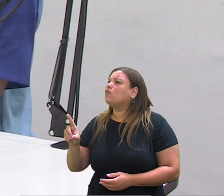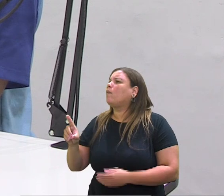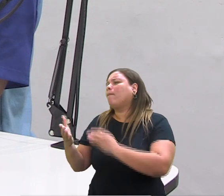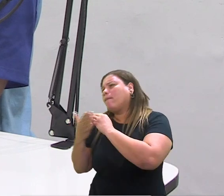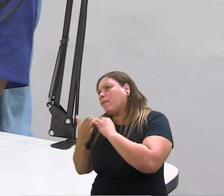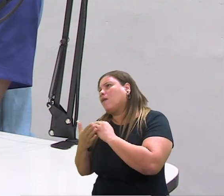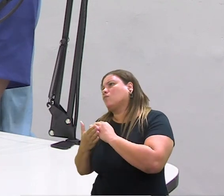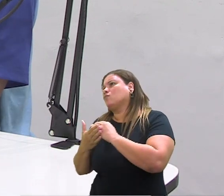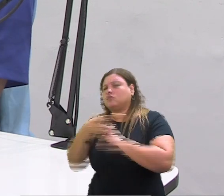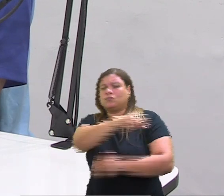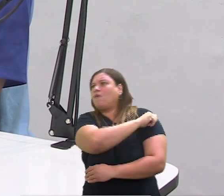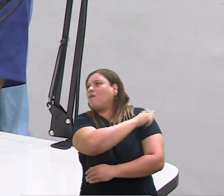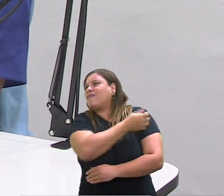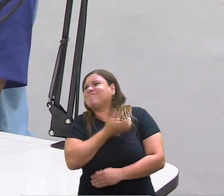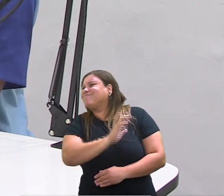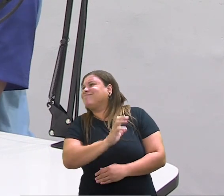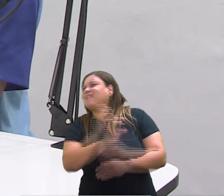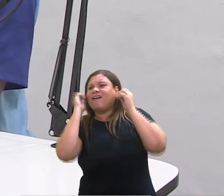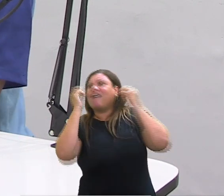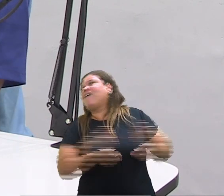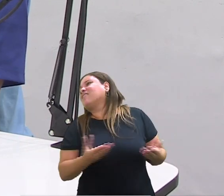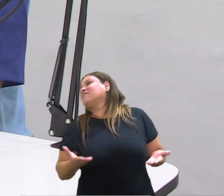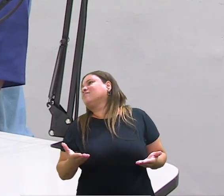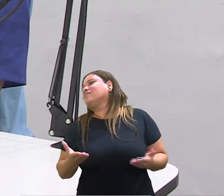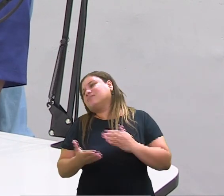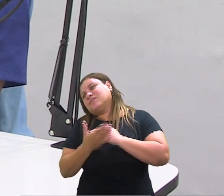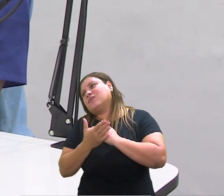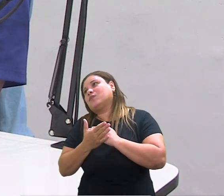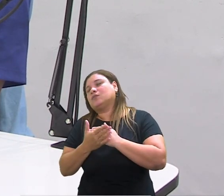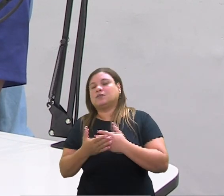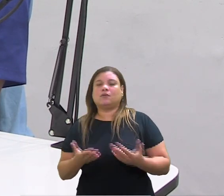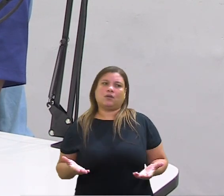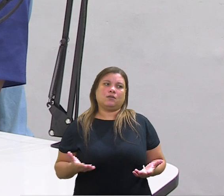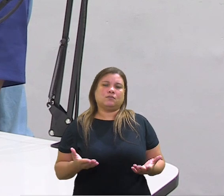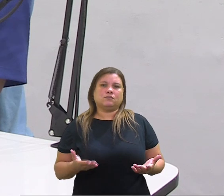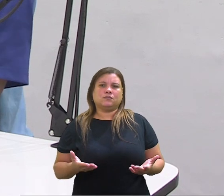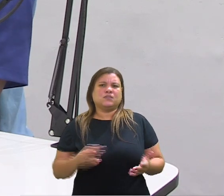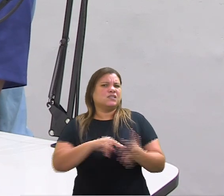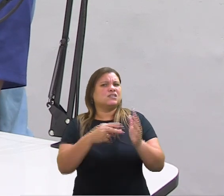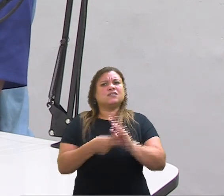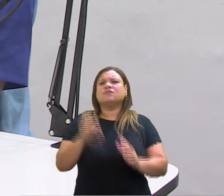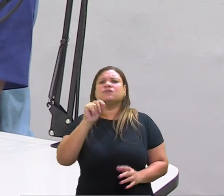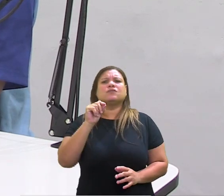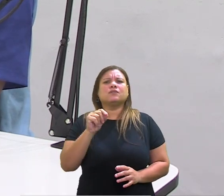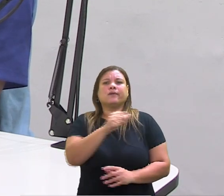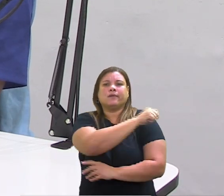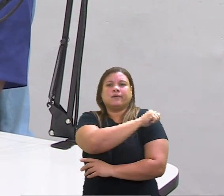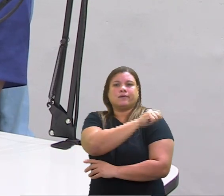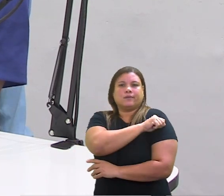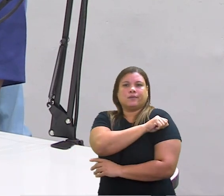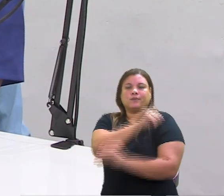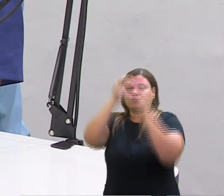já vi, muitas vezes, eu virei e falar assim, mas o que tem? Eu não tô atrapalhando na aula. Já vi vídeo em rede social. Eu